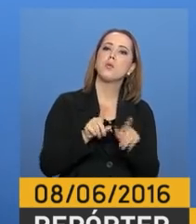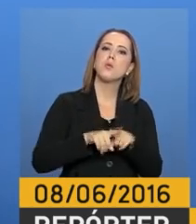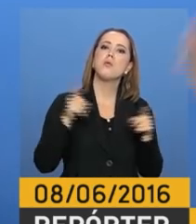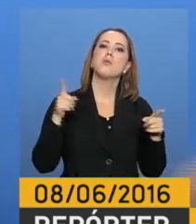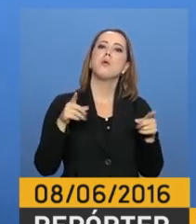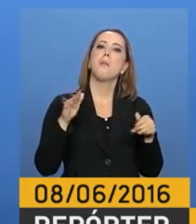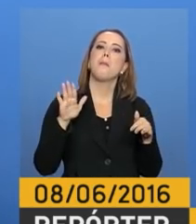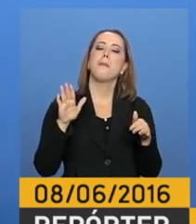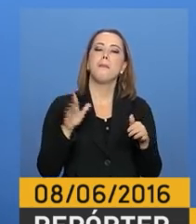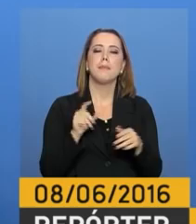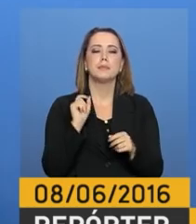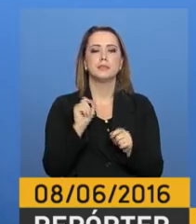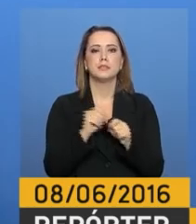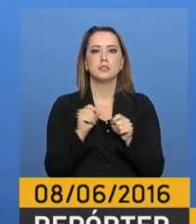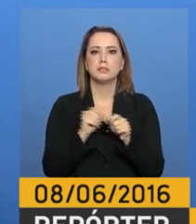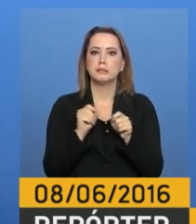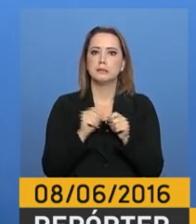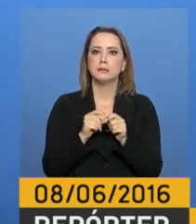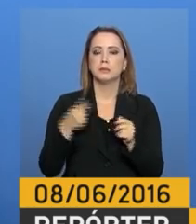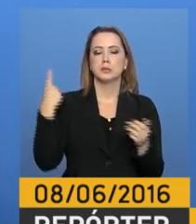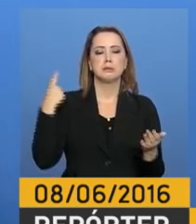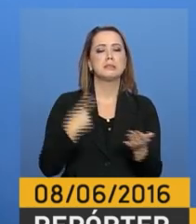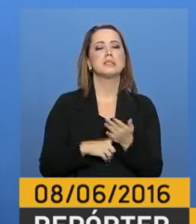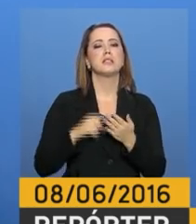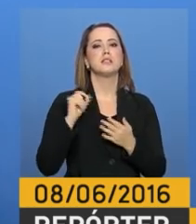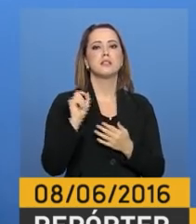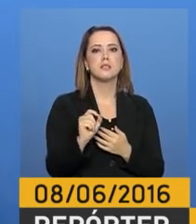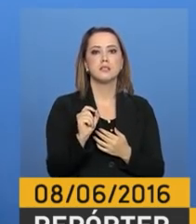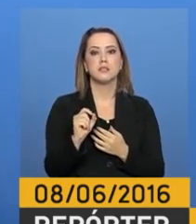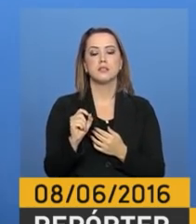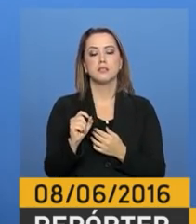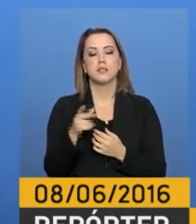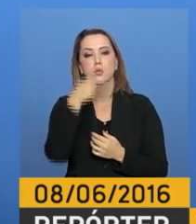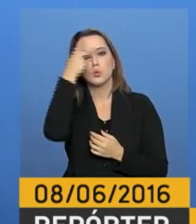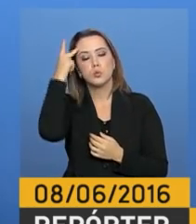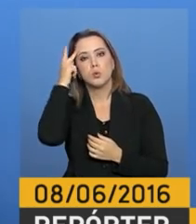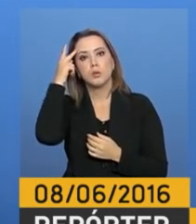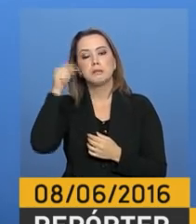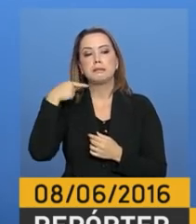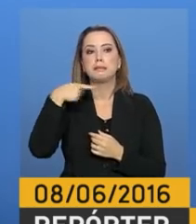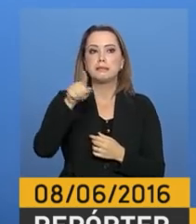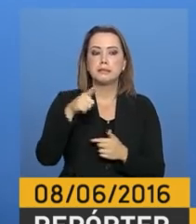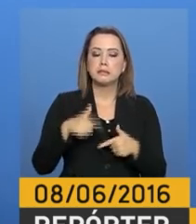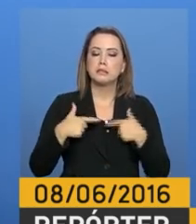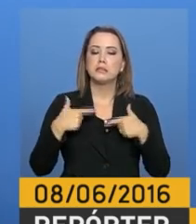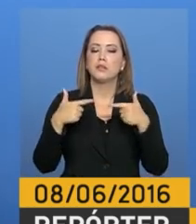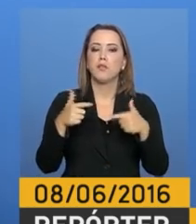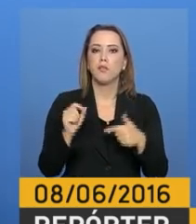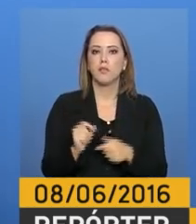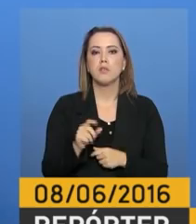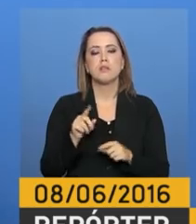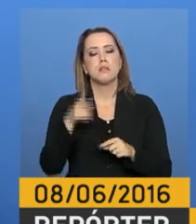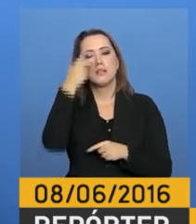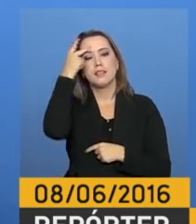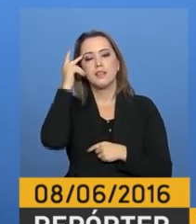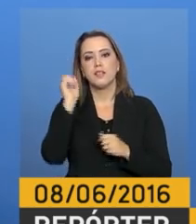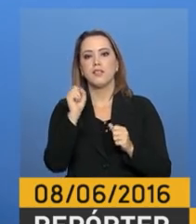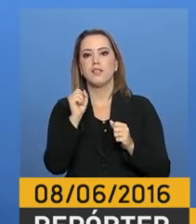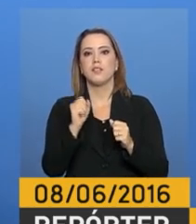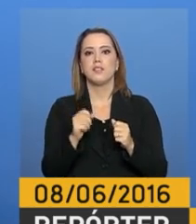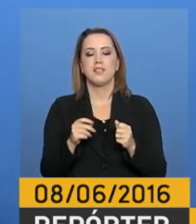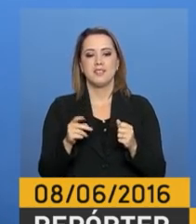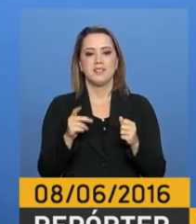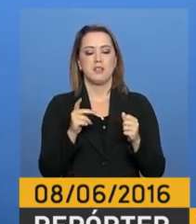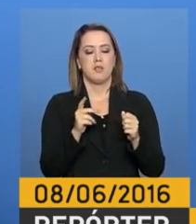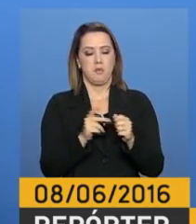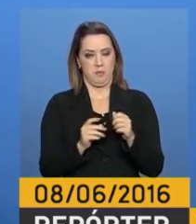gols né usando a linguagem futebolística quem vai pro ataque quem vai produzir